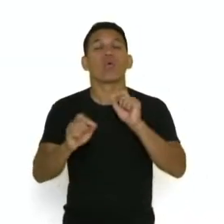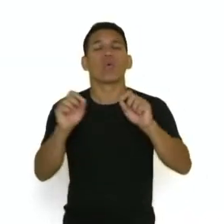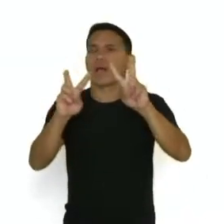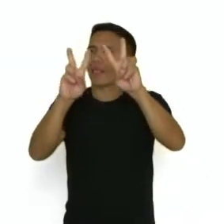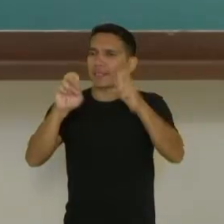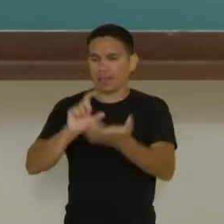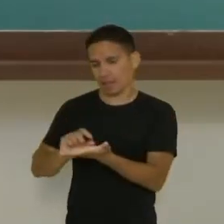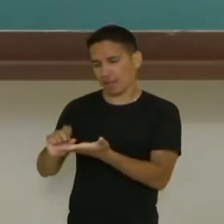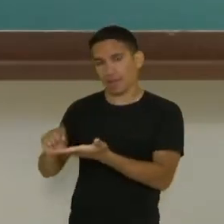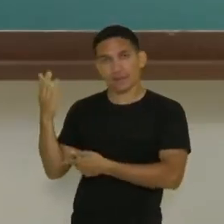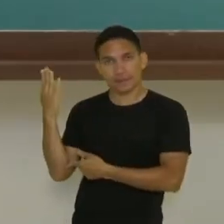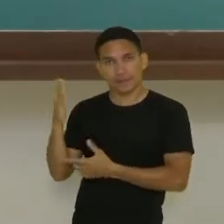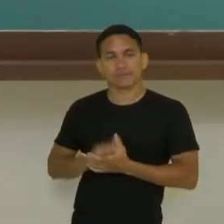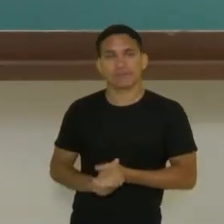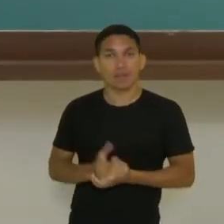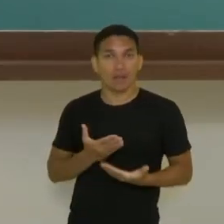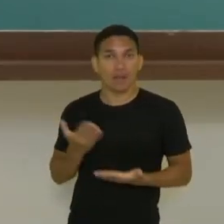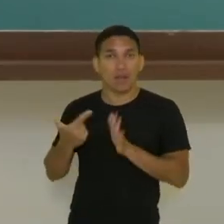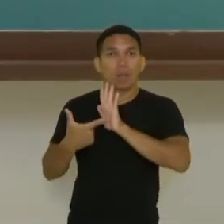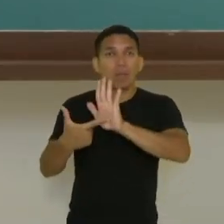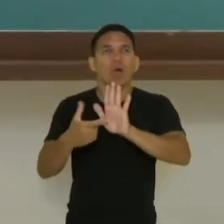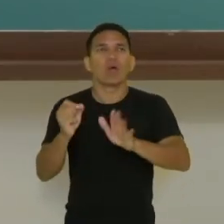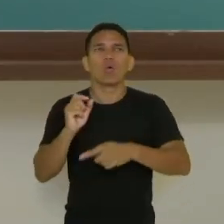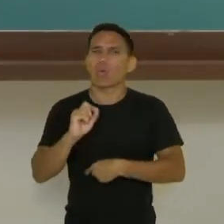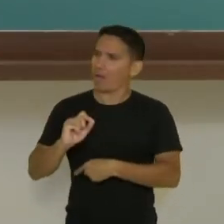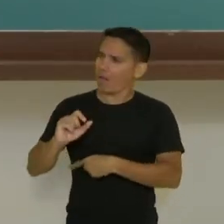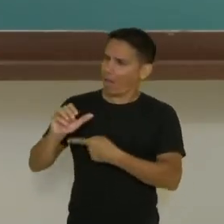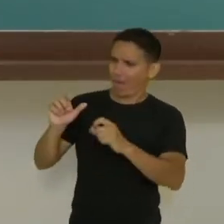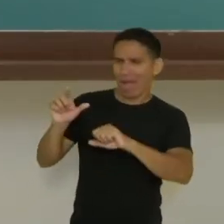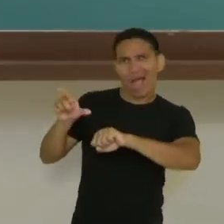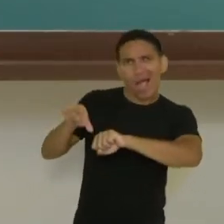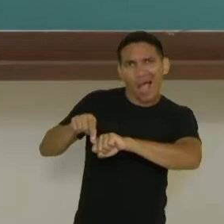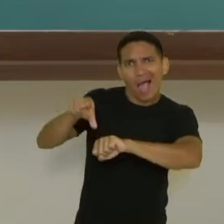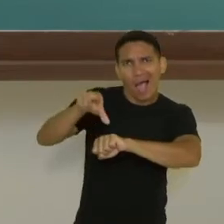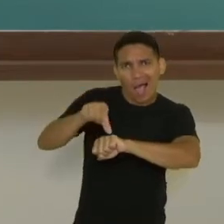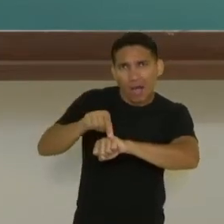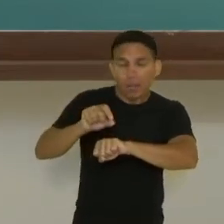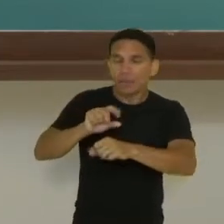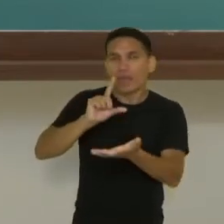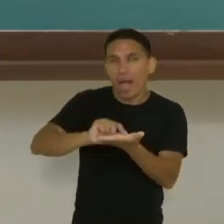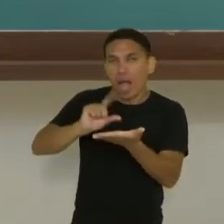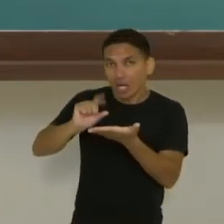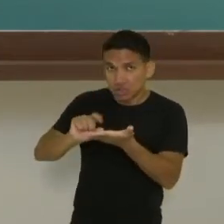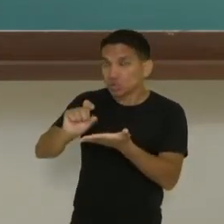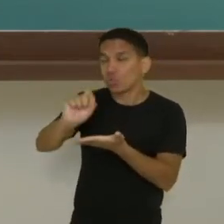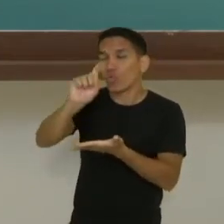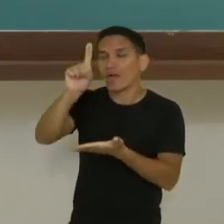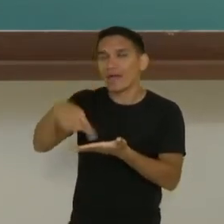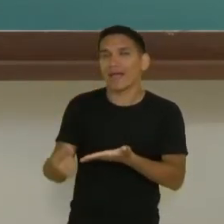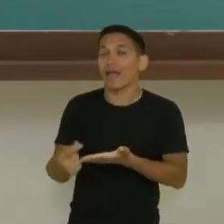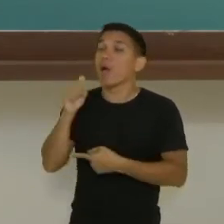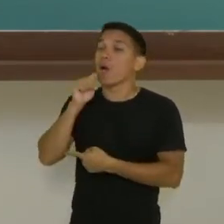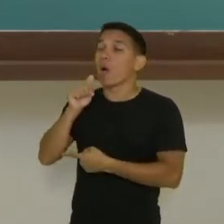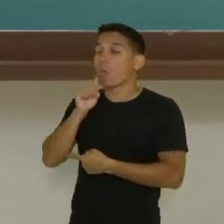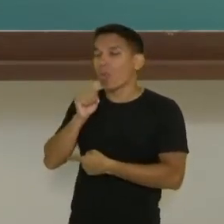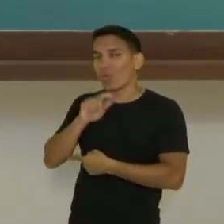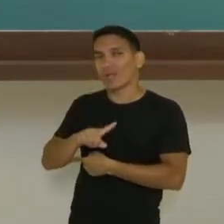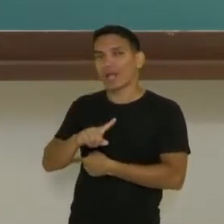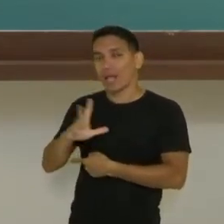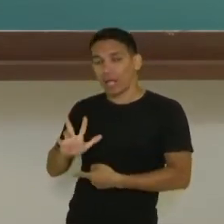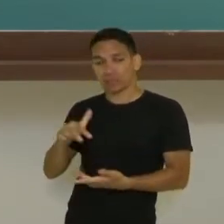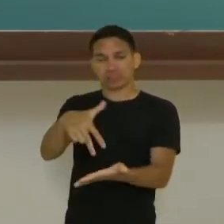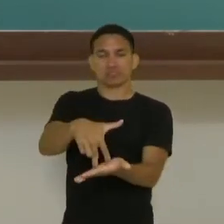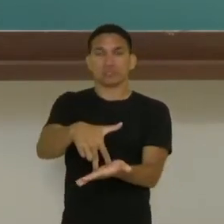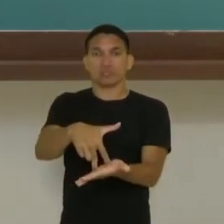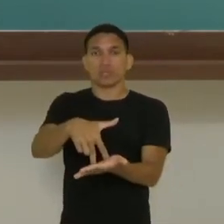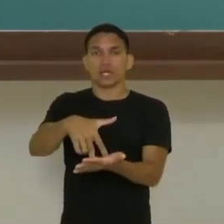artigo? Nesse caso, o artigo é Mulheres que ocupam lugares de destaque, ou a luta das mulheres